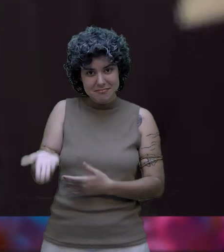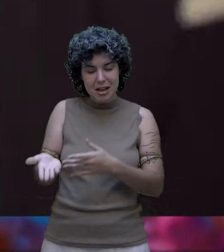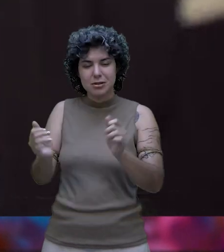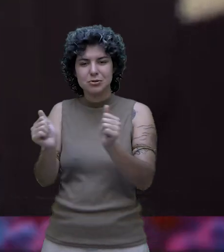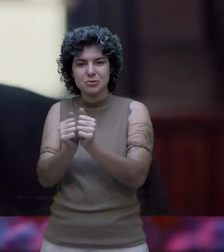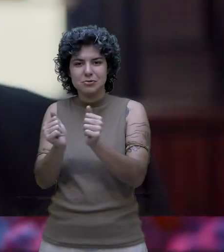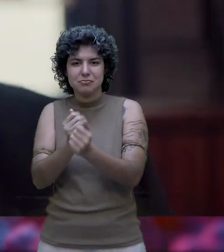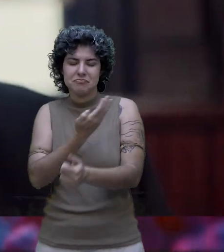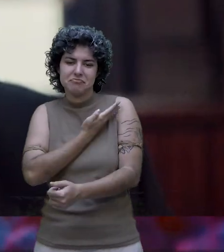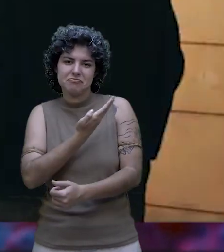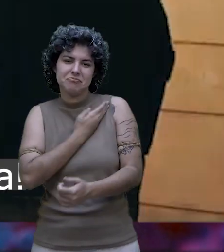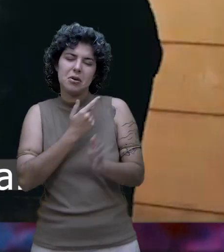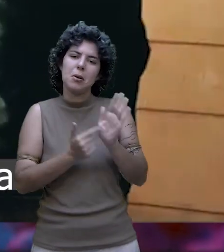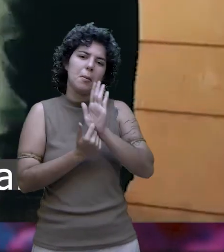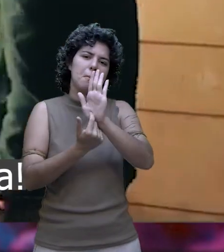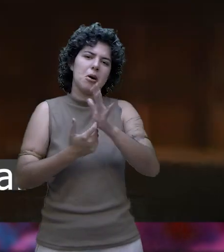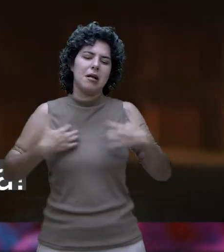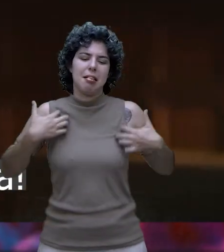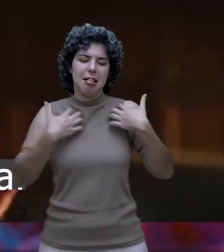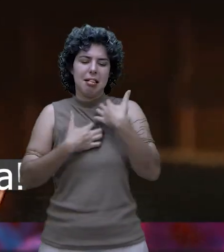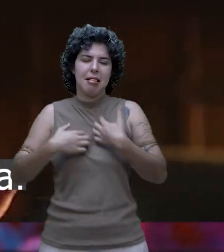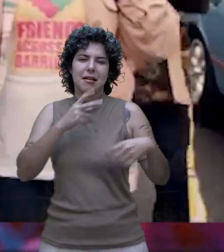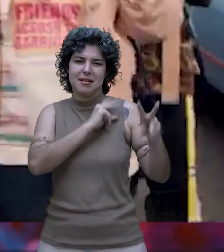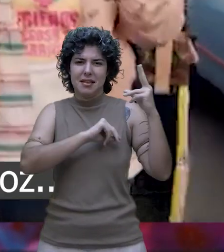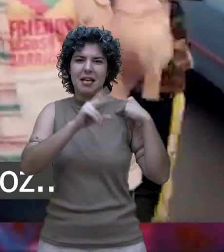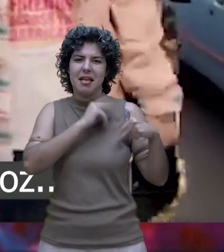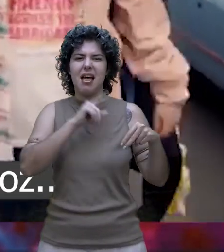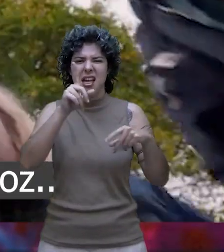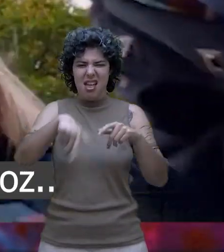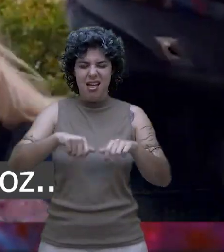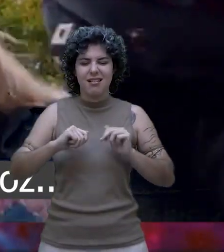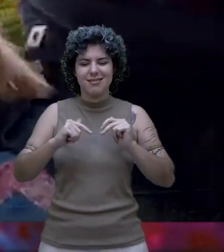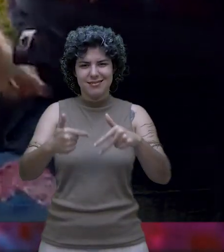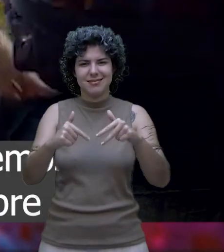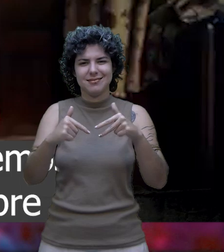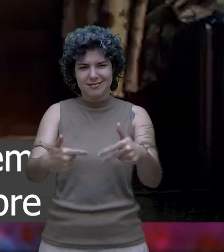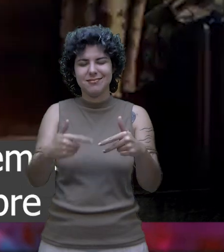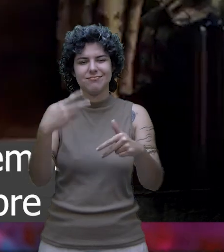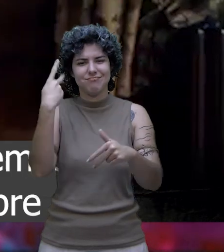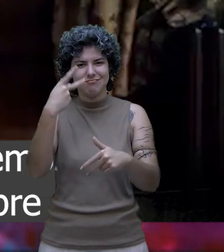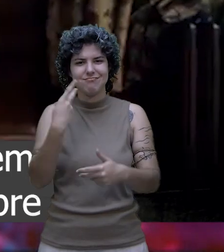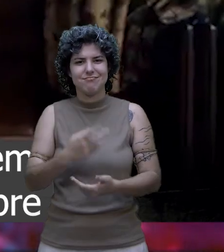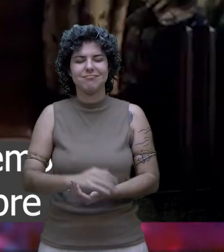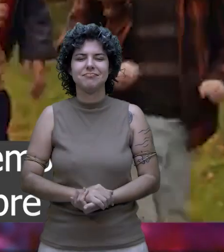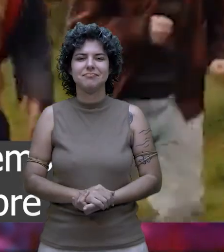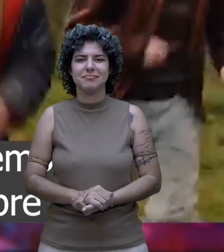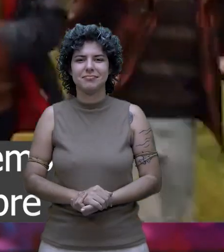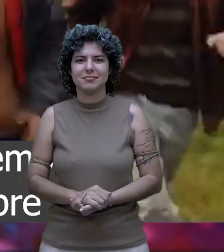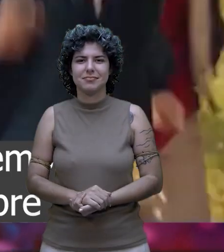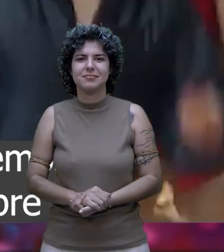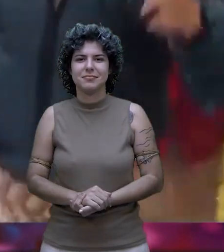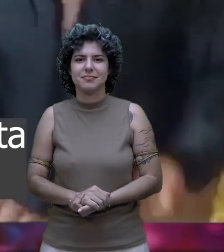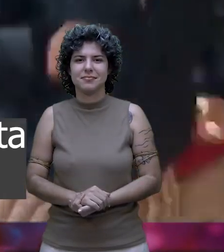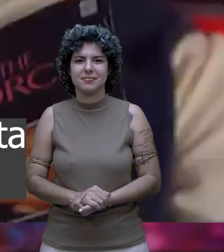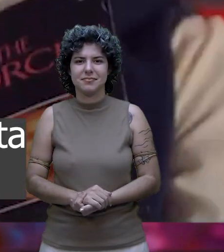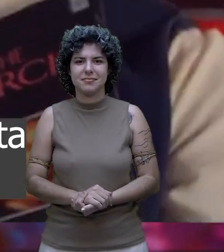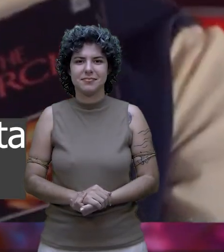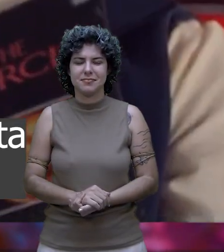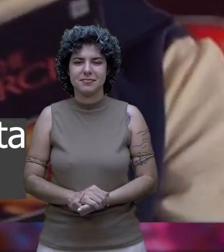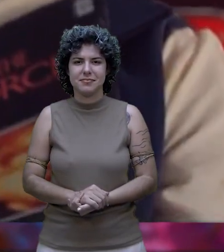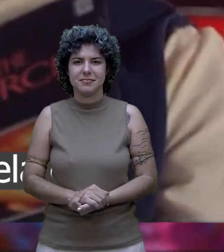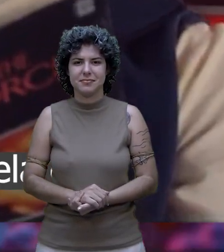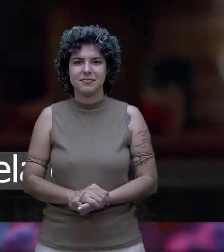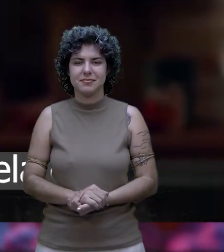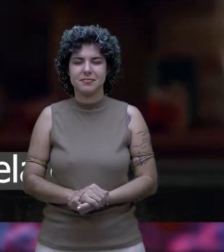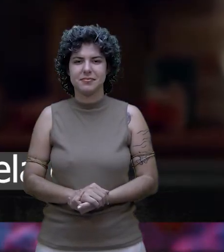é resistência política. You only get one life. Find your voice. You know we belong together, you and I, forever and ever. No matter